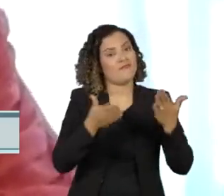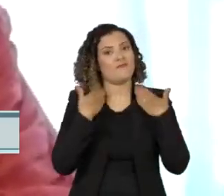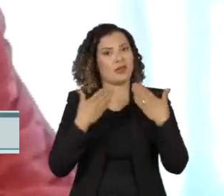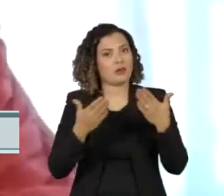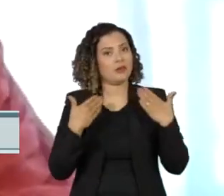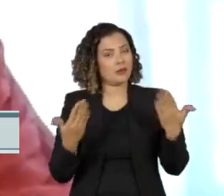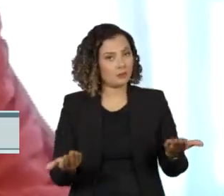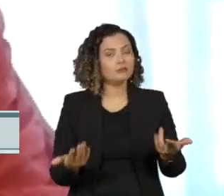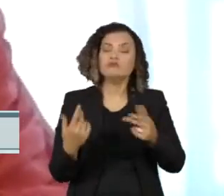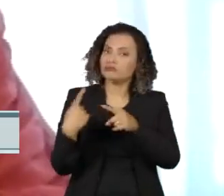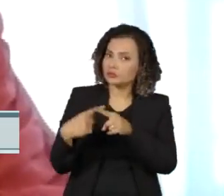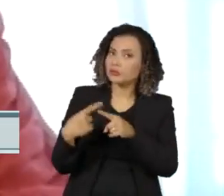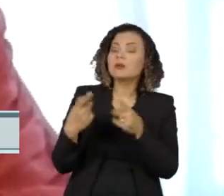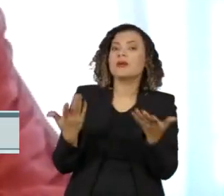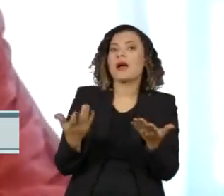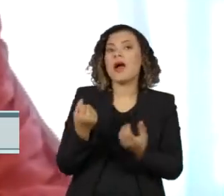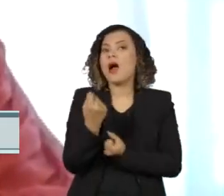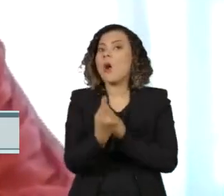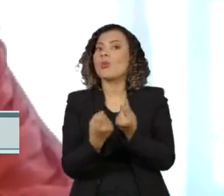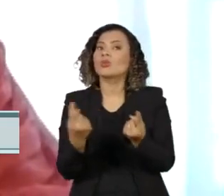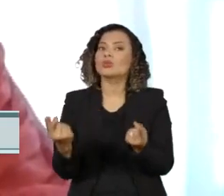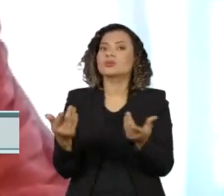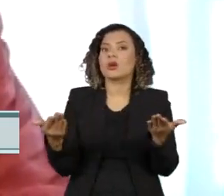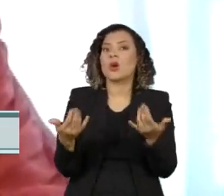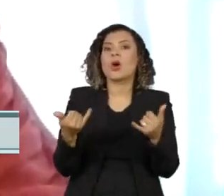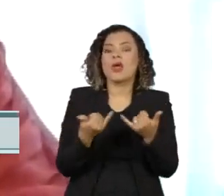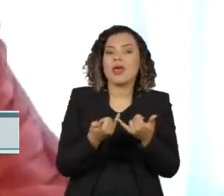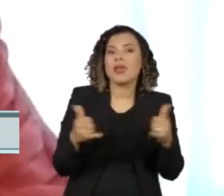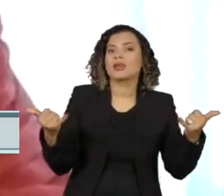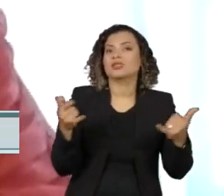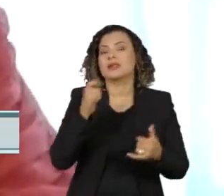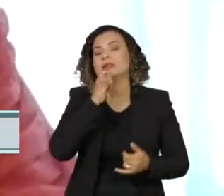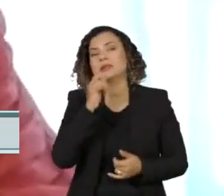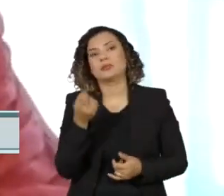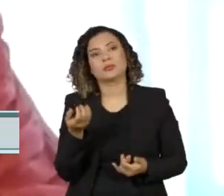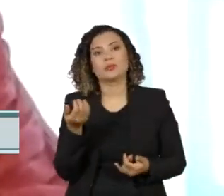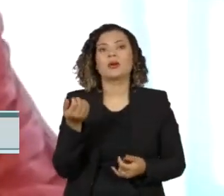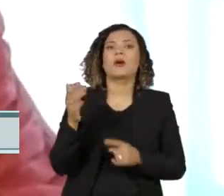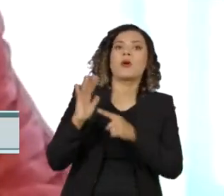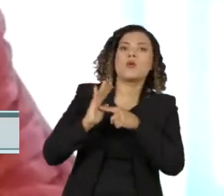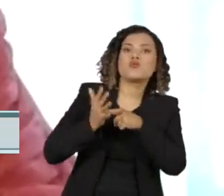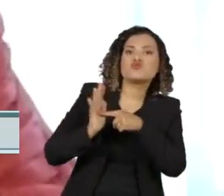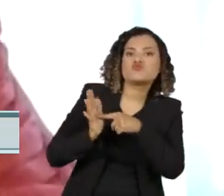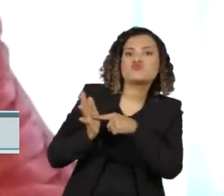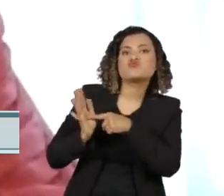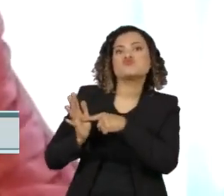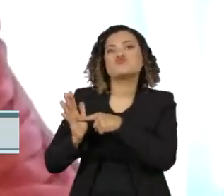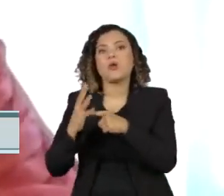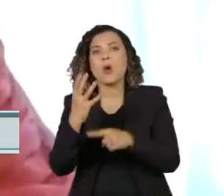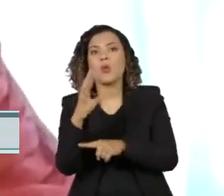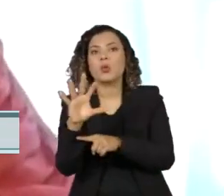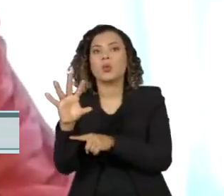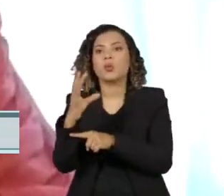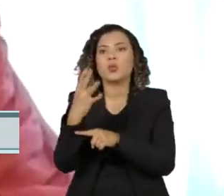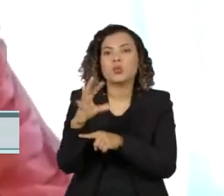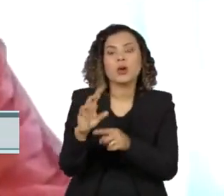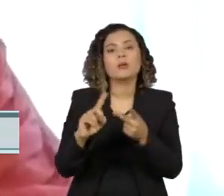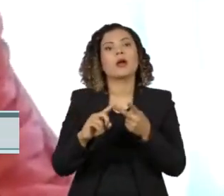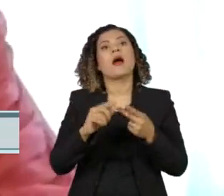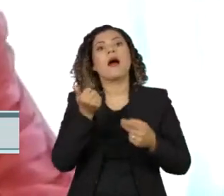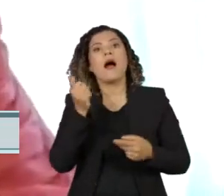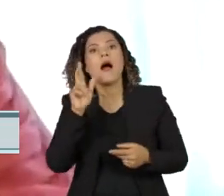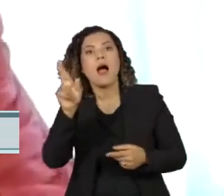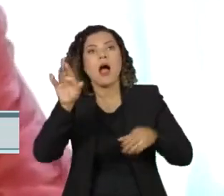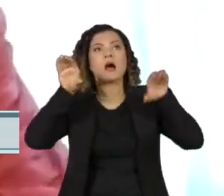muito, principalmente por conta de alguns eletrodomésticos, né, e aparelhos de refrigeração de ambiente, como ar-condicionados e